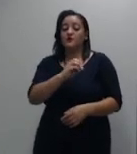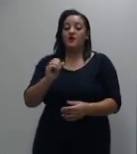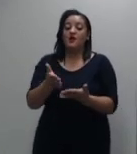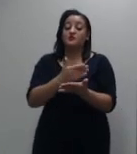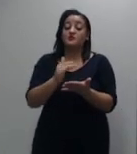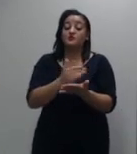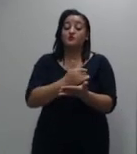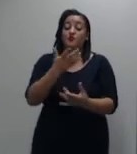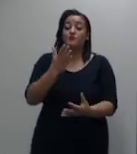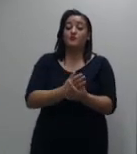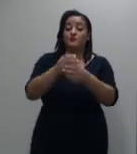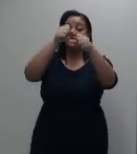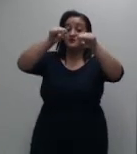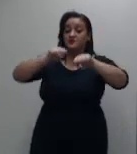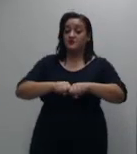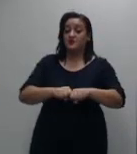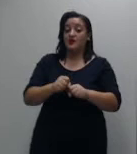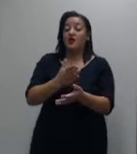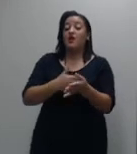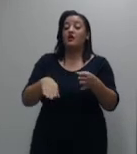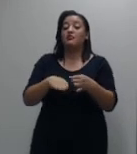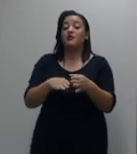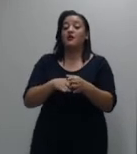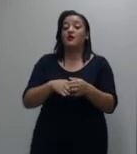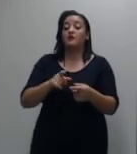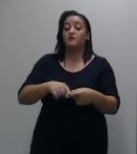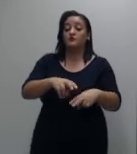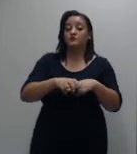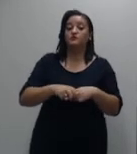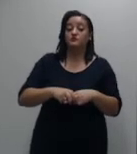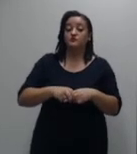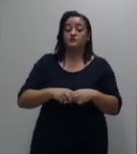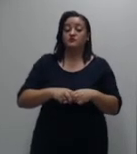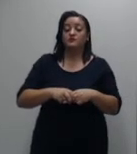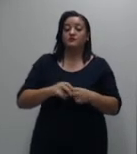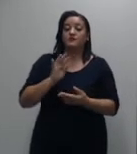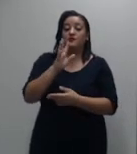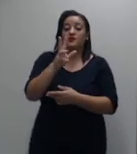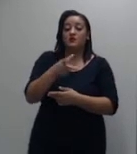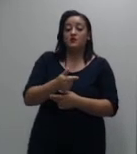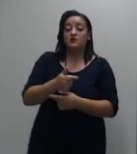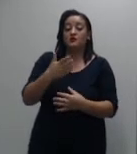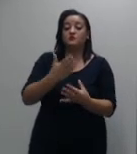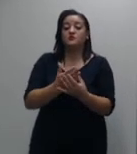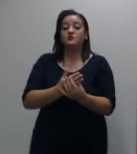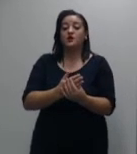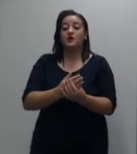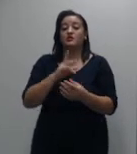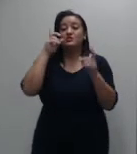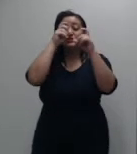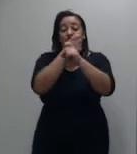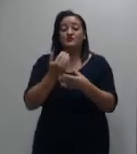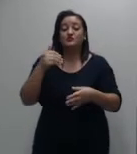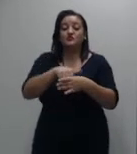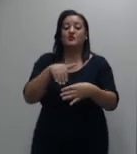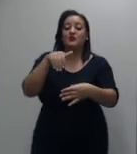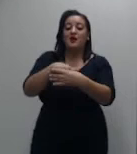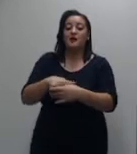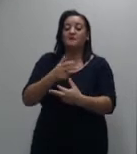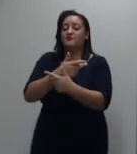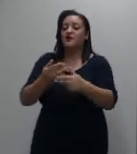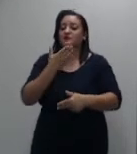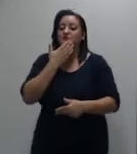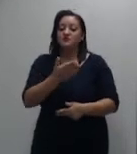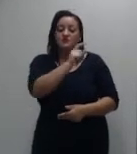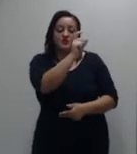processo eleitoral o que a terra por quanto da quantidade que processo até dificuldades digitar ele mandou várias questões a parte contrária